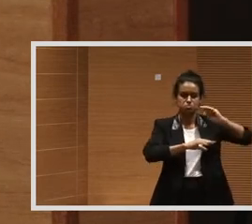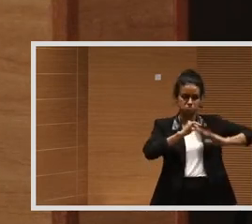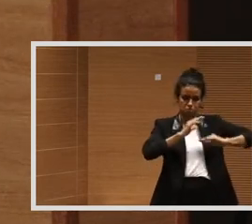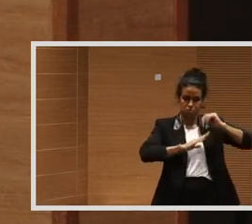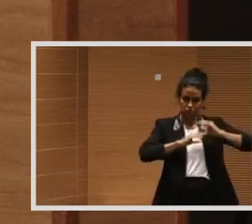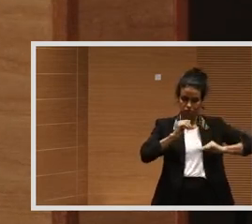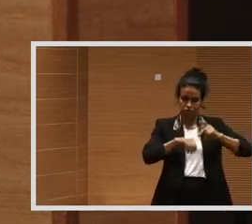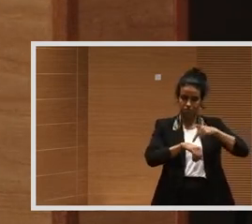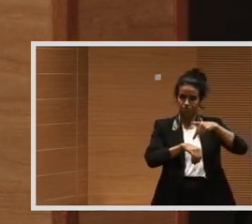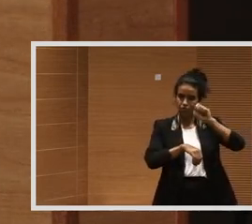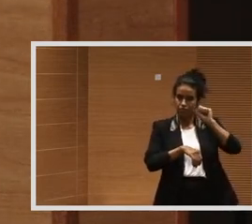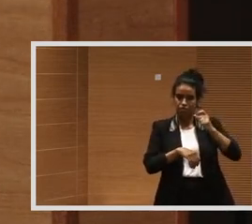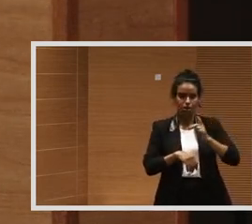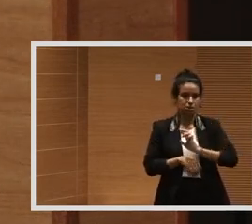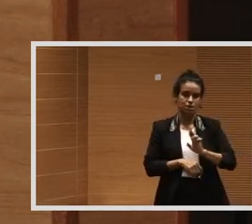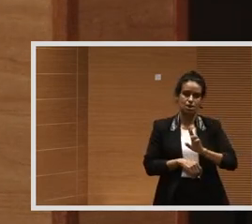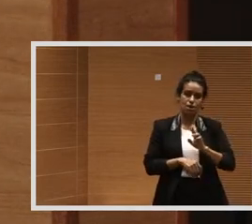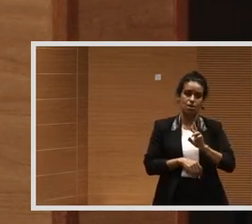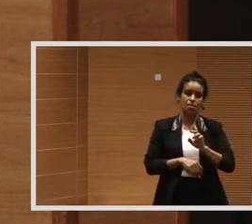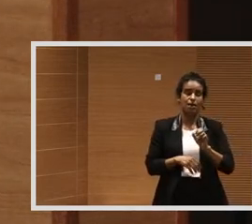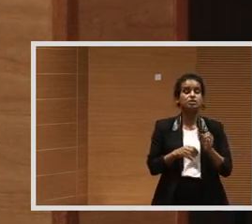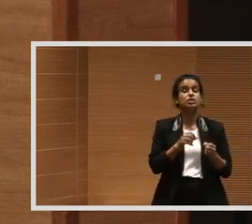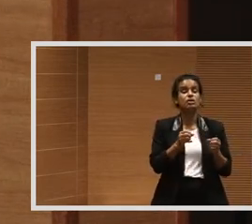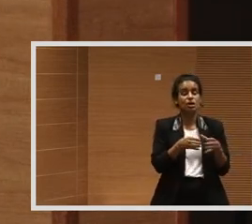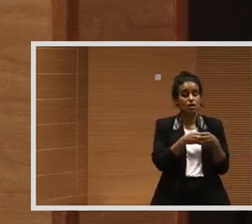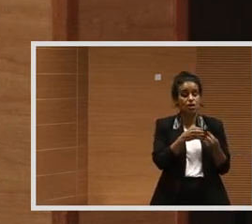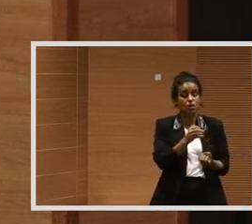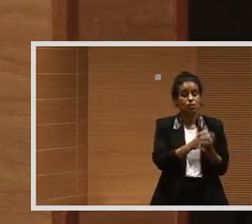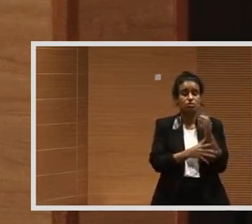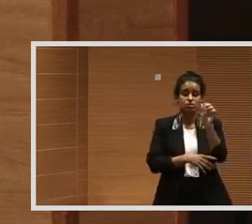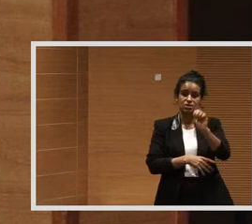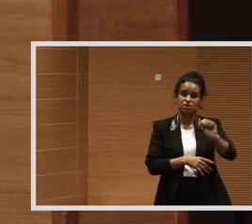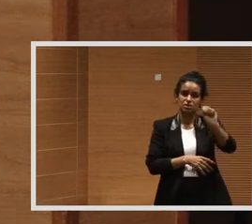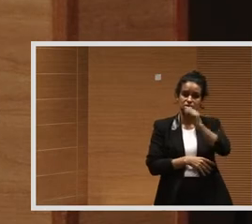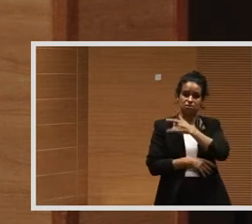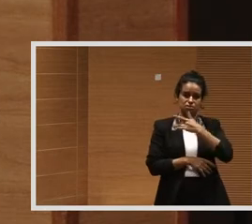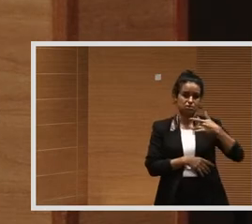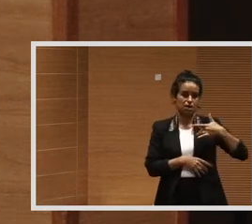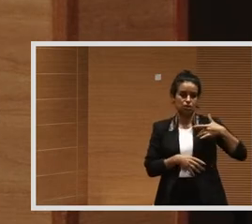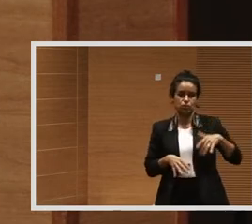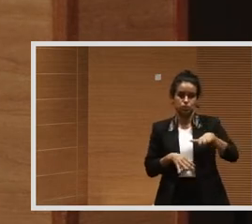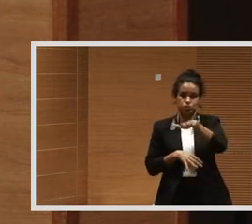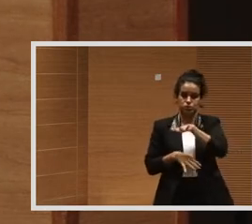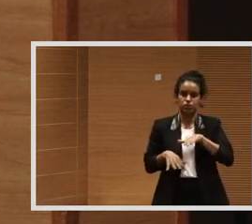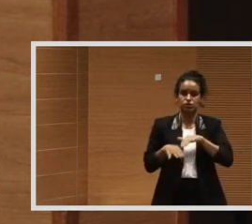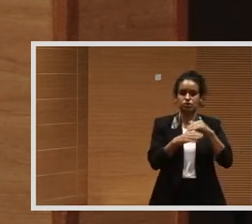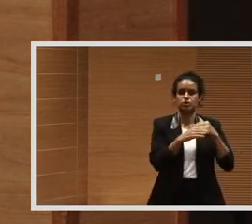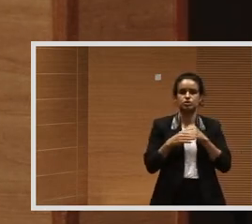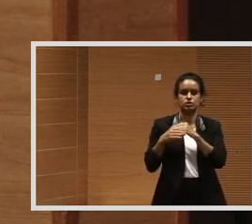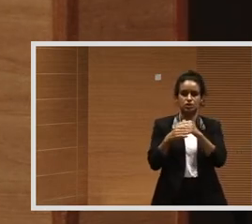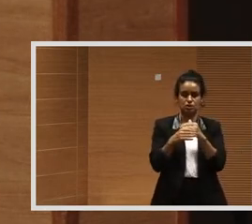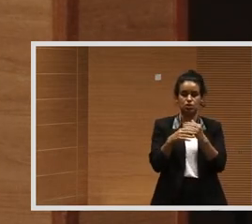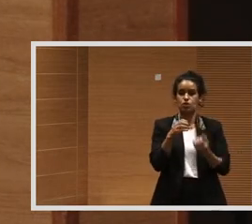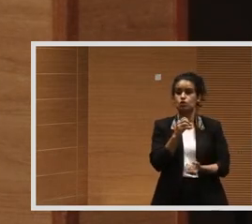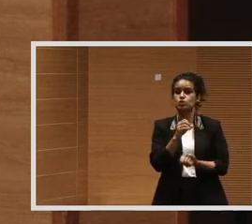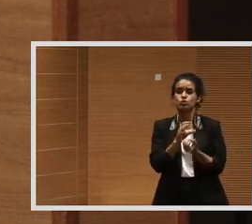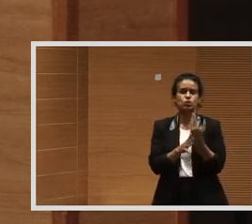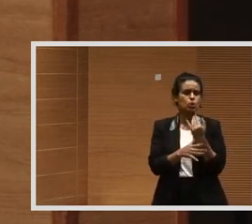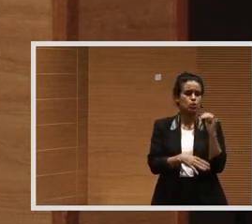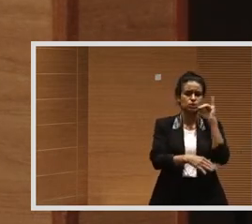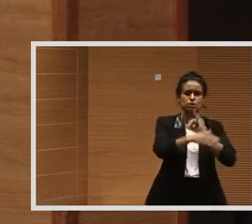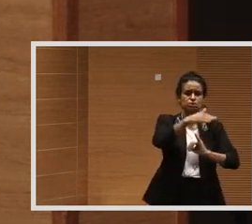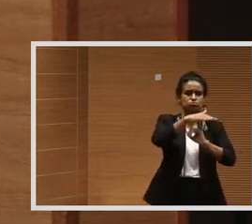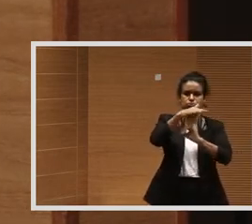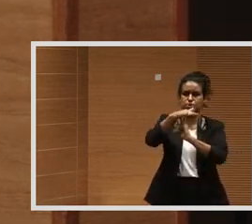de pós-graduação, mas de uma entidade de saúde coletiva, e fundei a Abrasko, o Movimento da Luta Antimanicomial. Todas as entidades